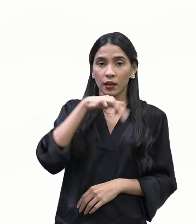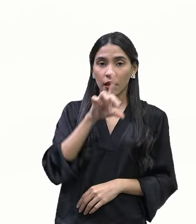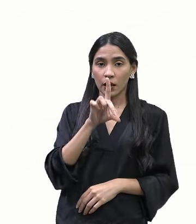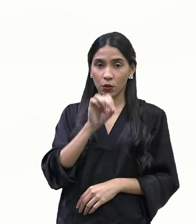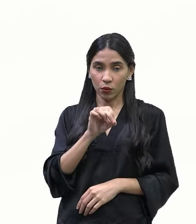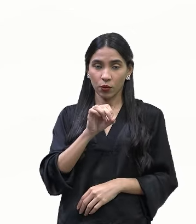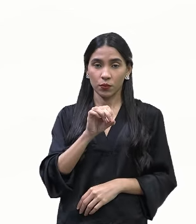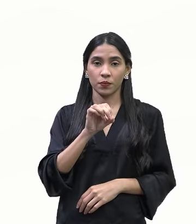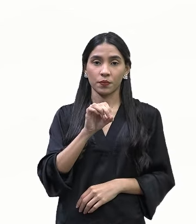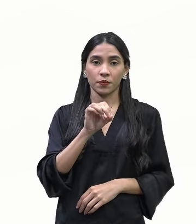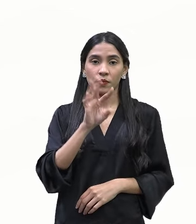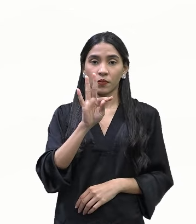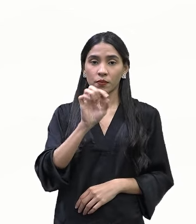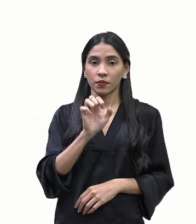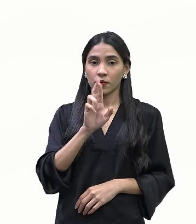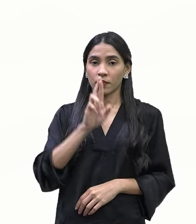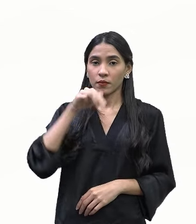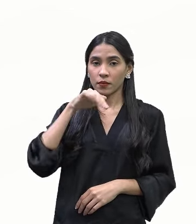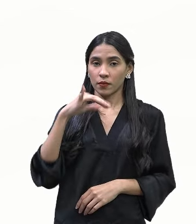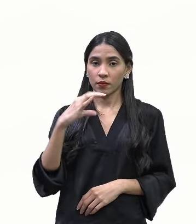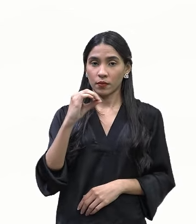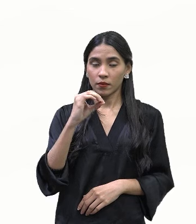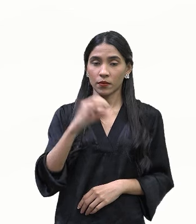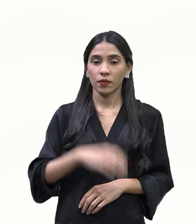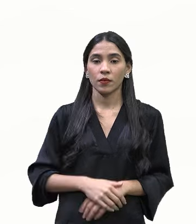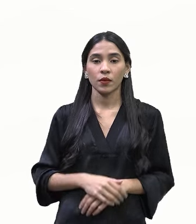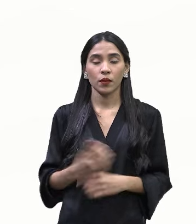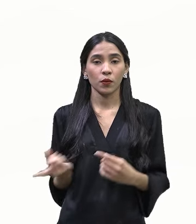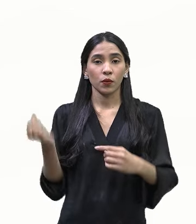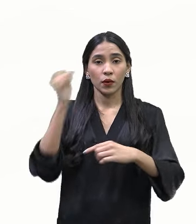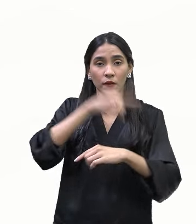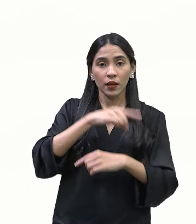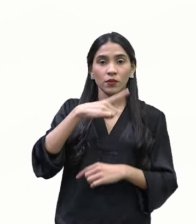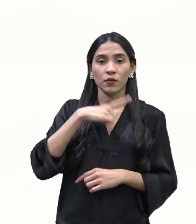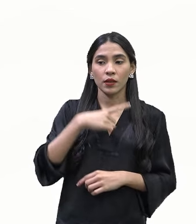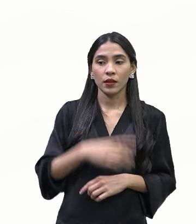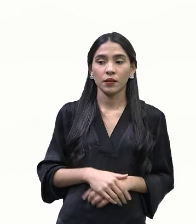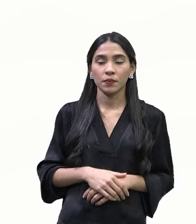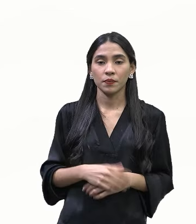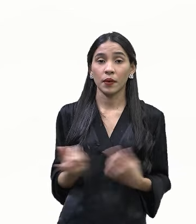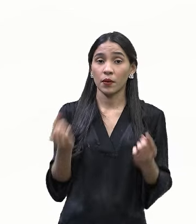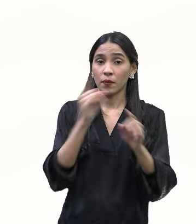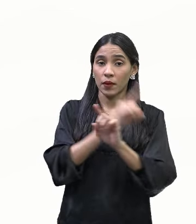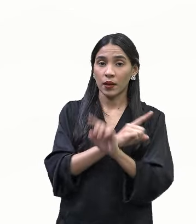Processos endotérmicos. Já quando é o inverso, nós temos processos